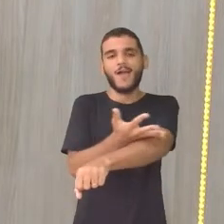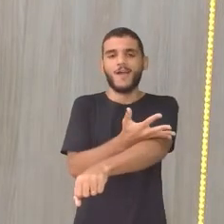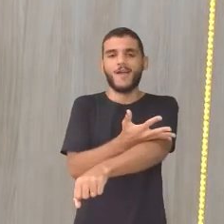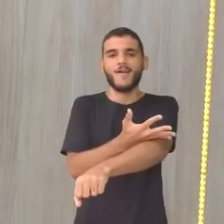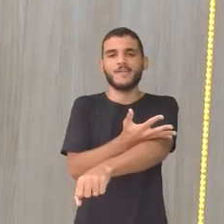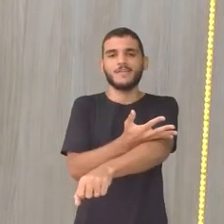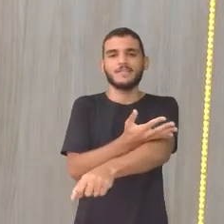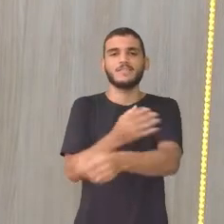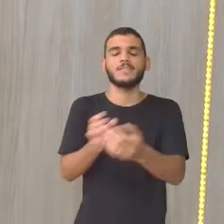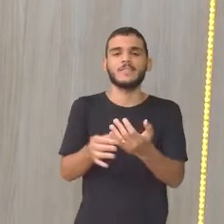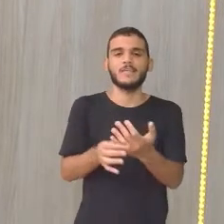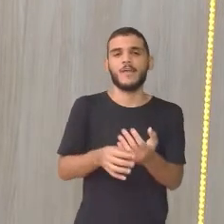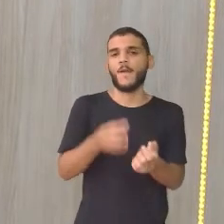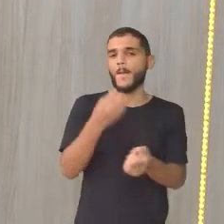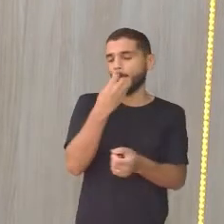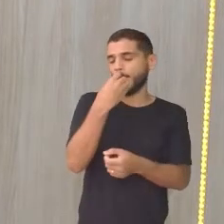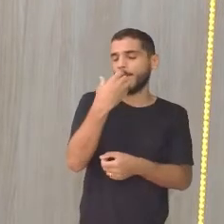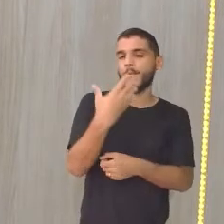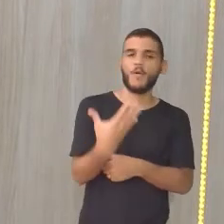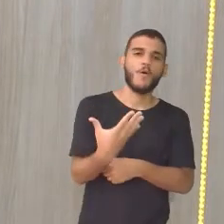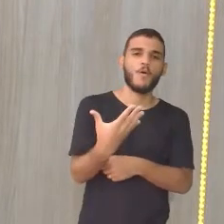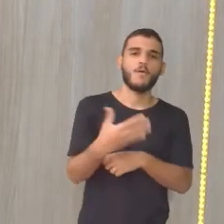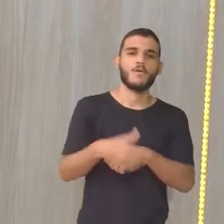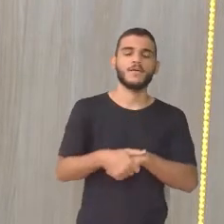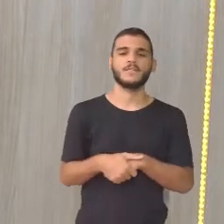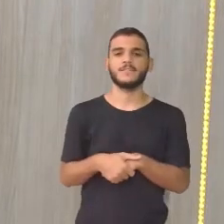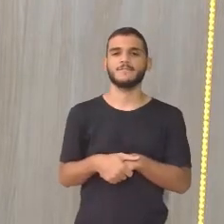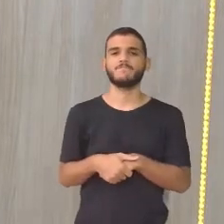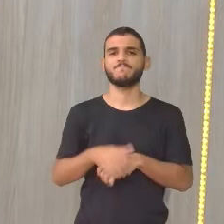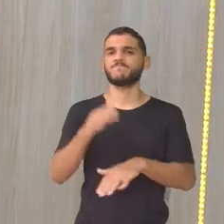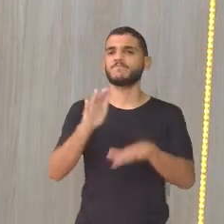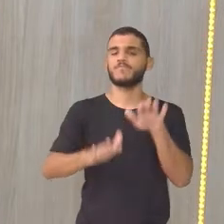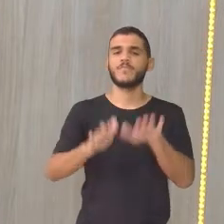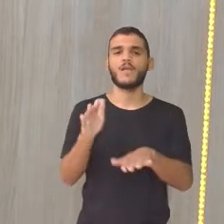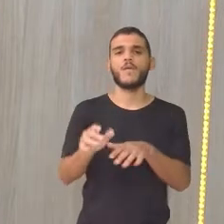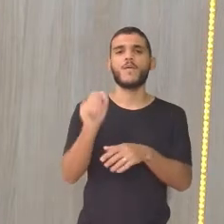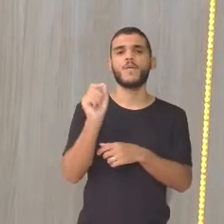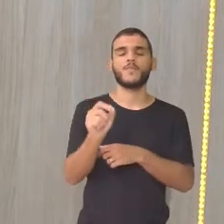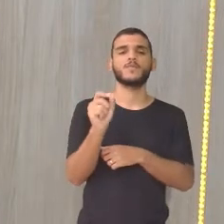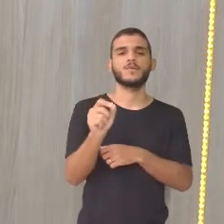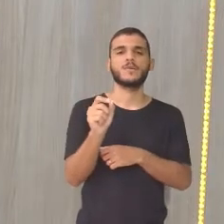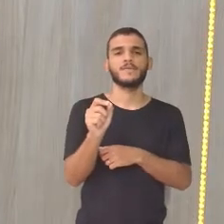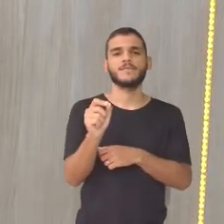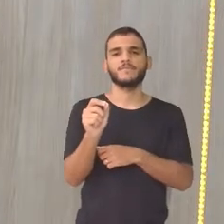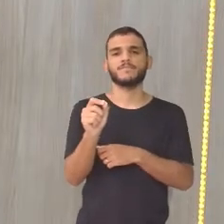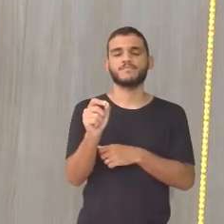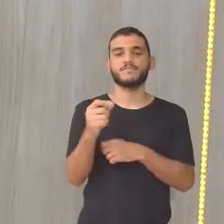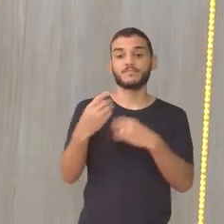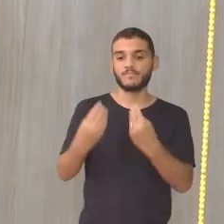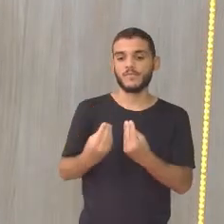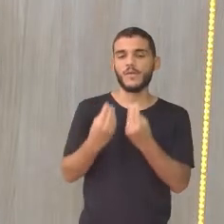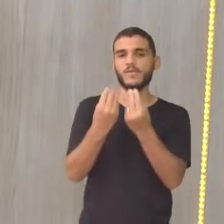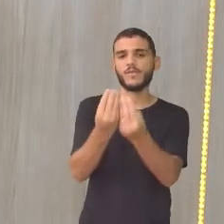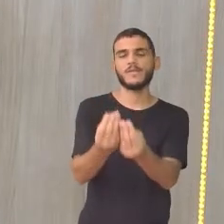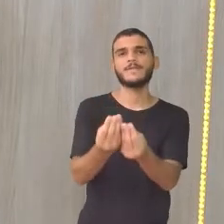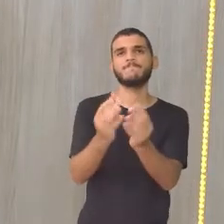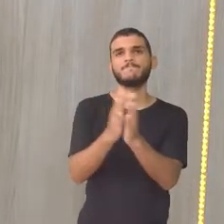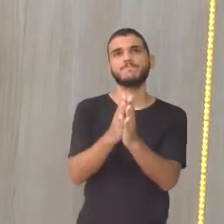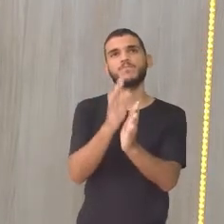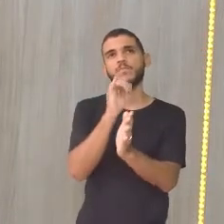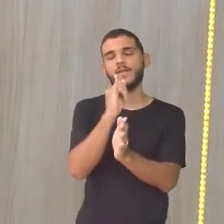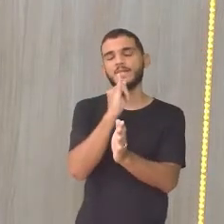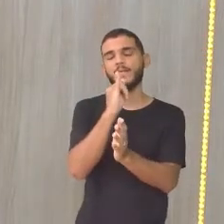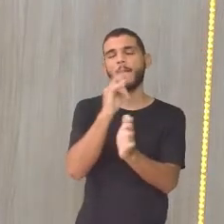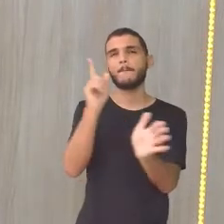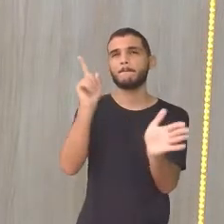os tipos, boas, não é? E muitas vezes também nos leva a questionamentos e